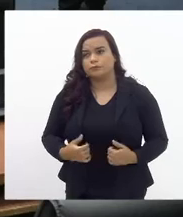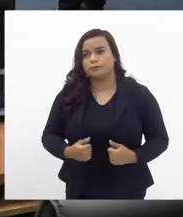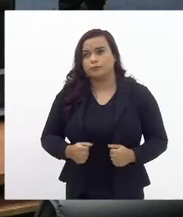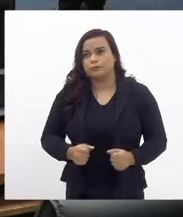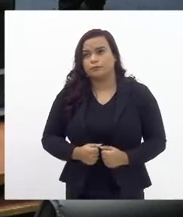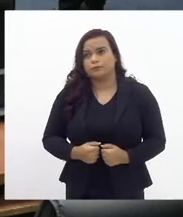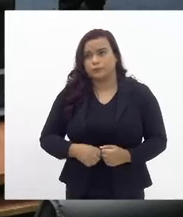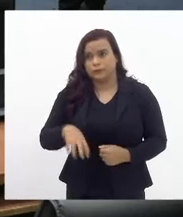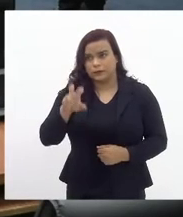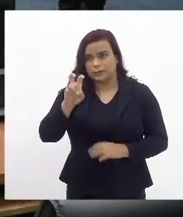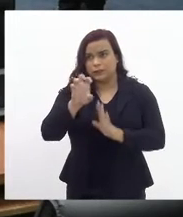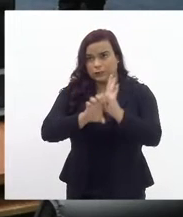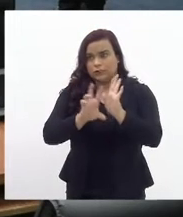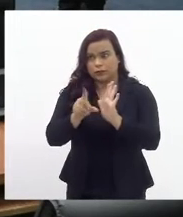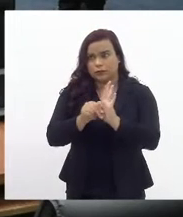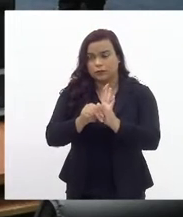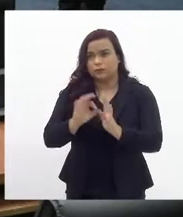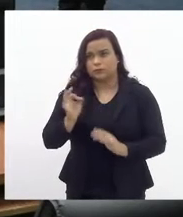5 emendas.